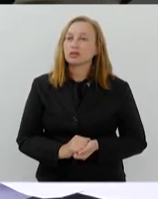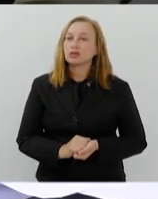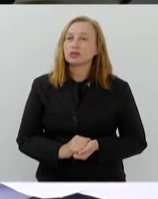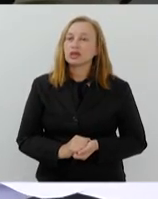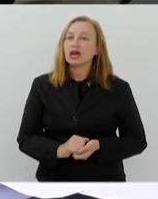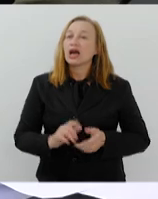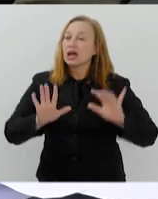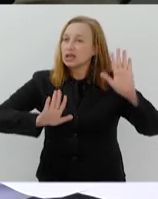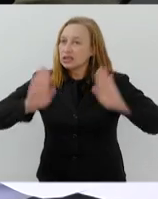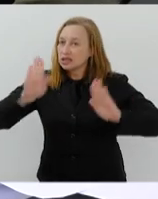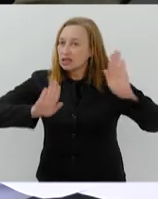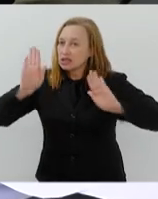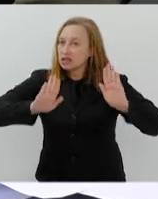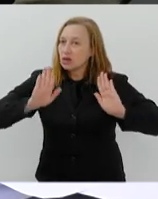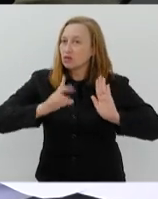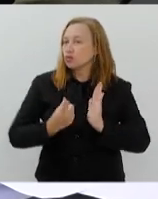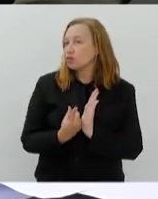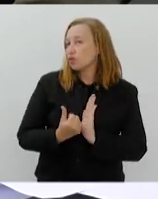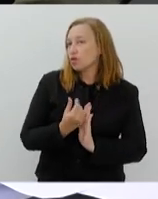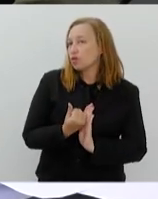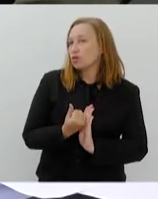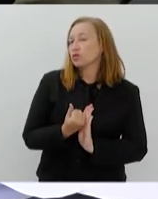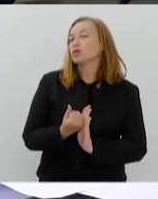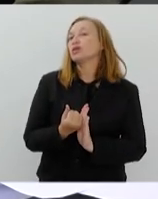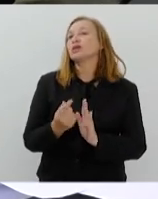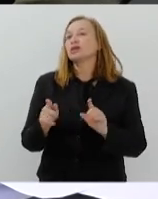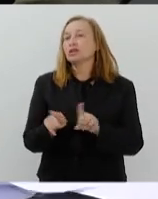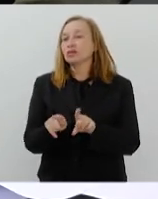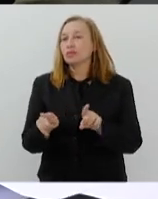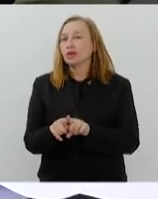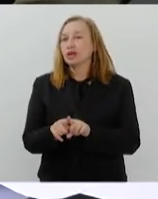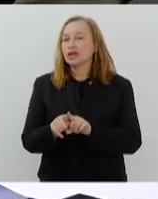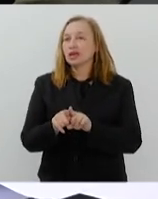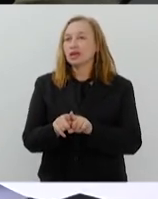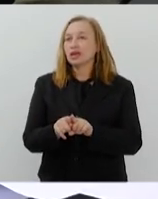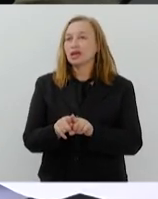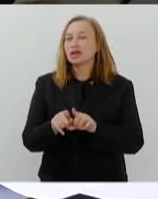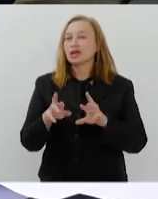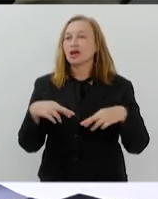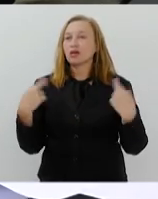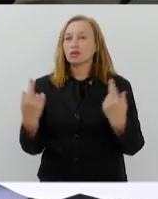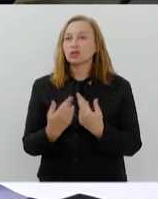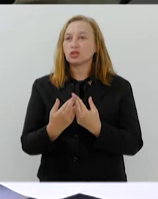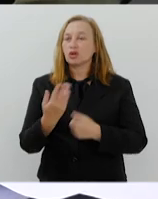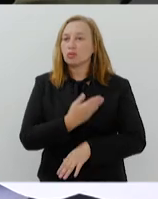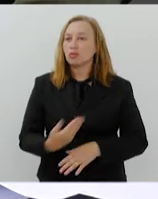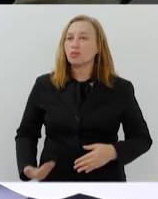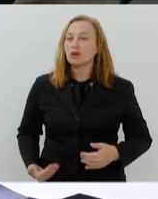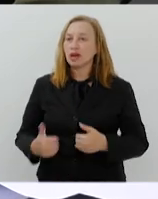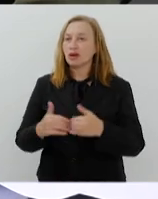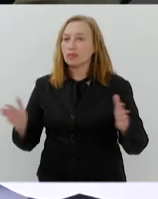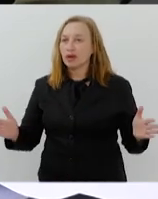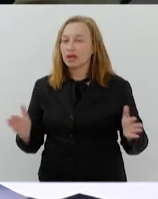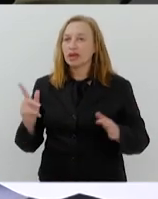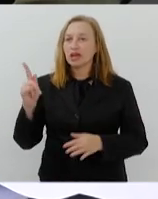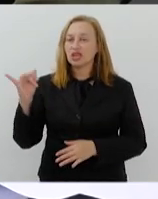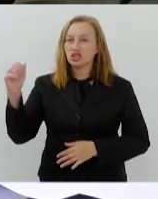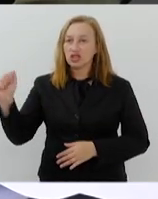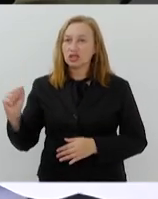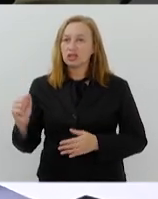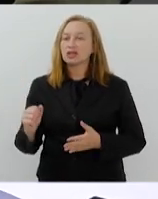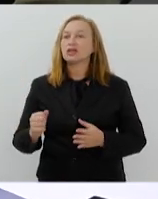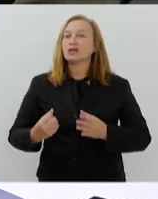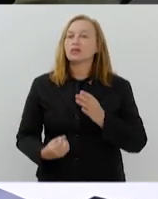licitação e as contas e a cessão pública que é aberta a partir das indicações que são feitas pelas agências para as produtoras que